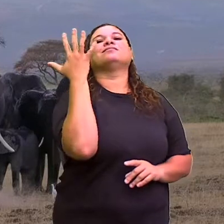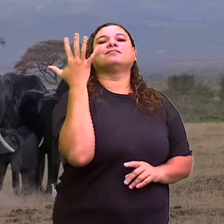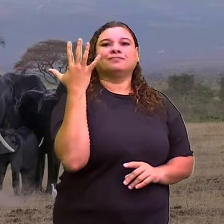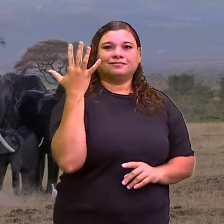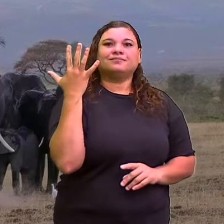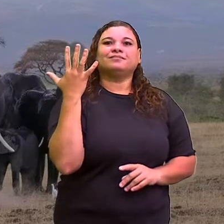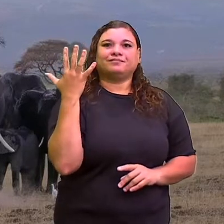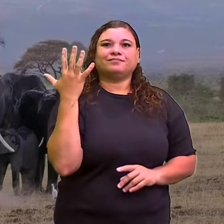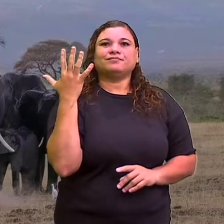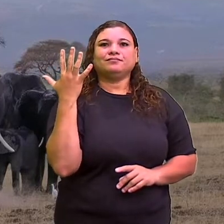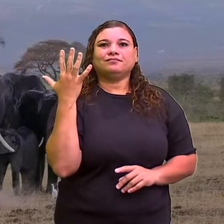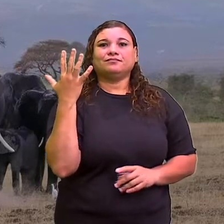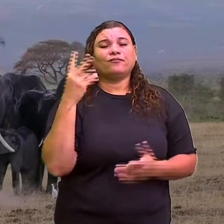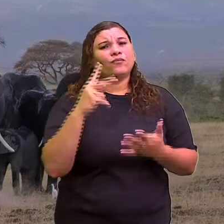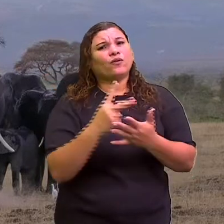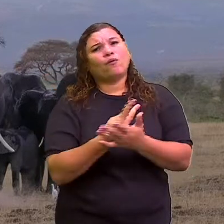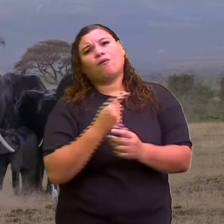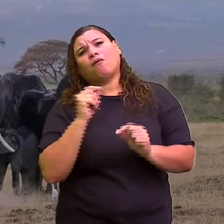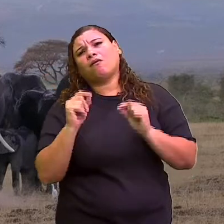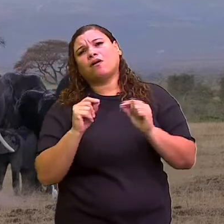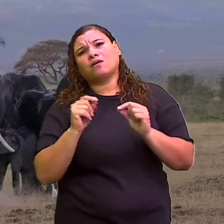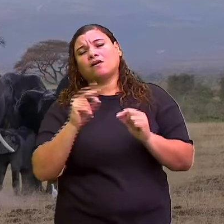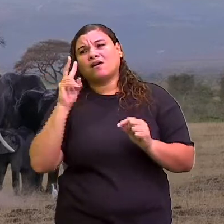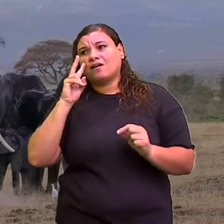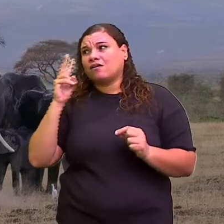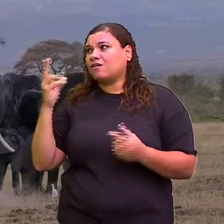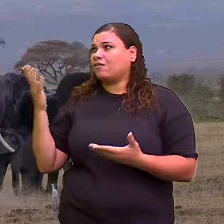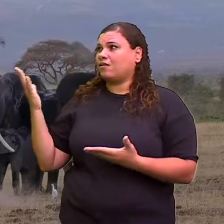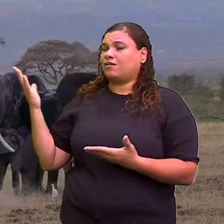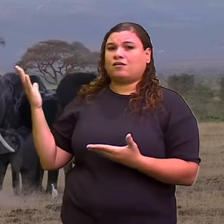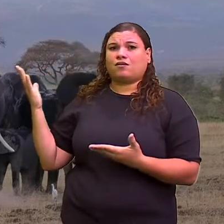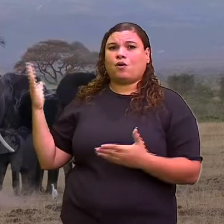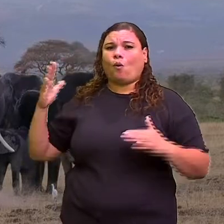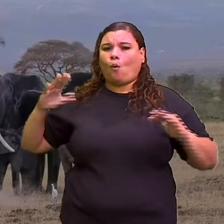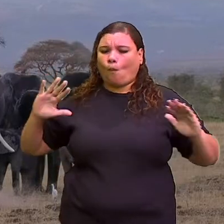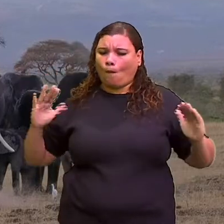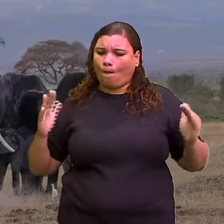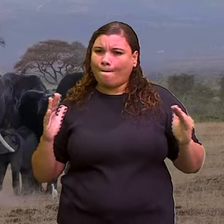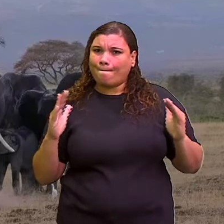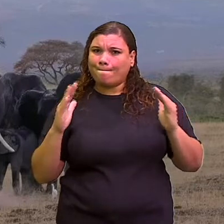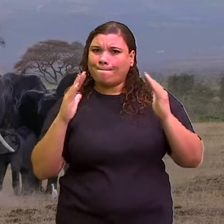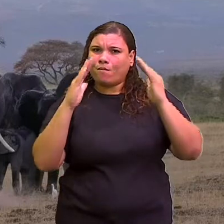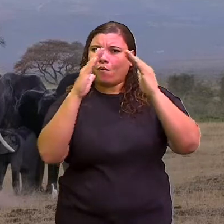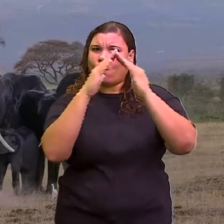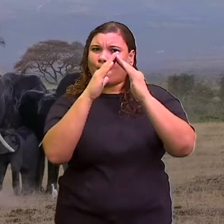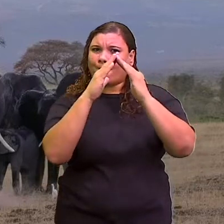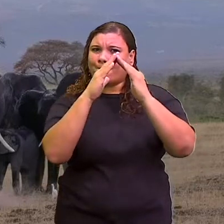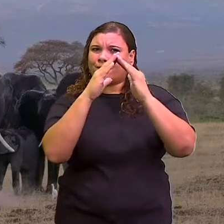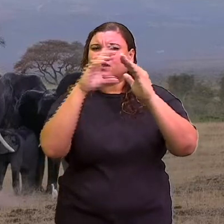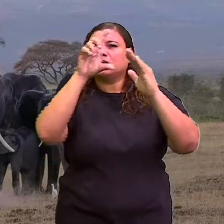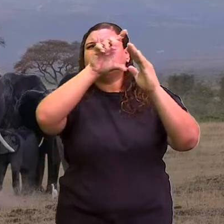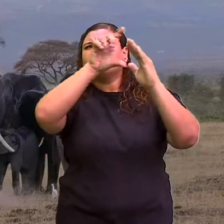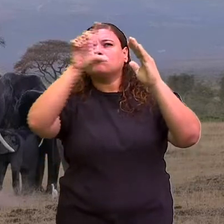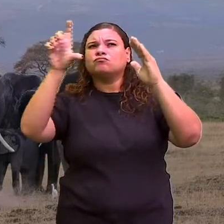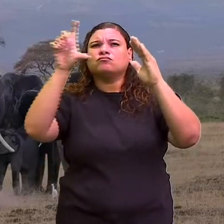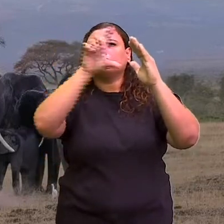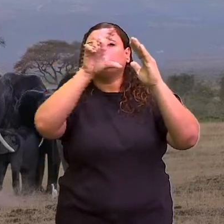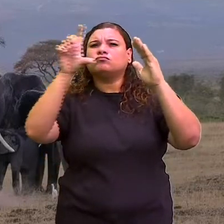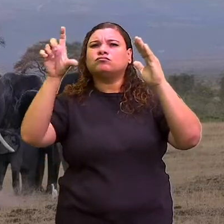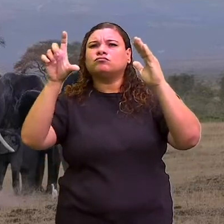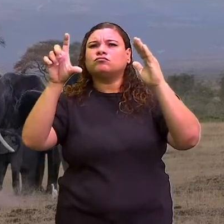E devido à altitude do Monte Kilimanjaro, o seu topo fica sempre